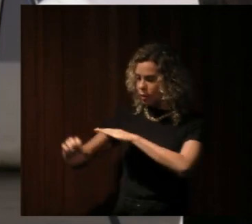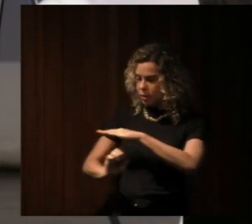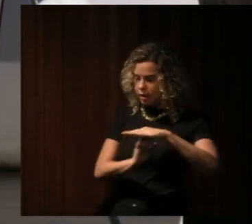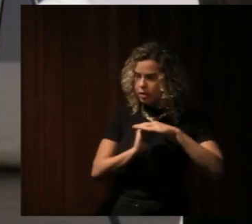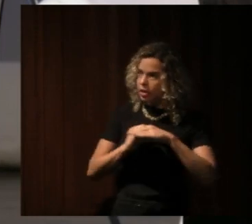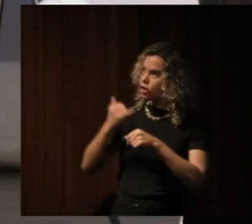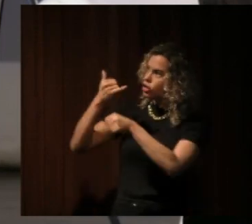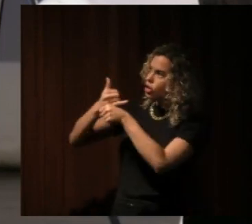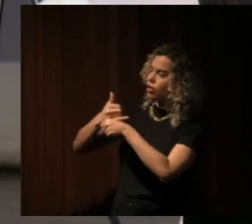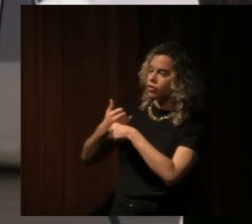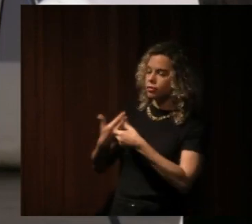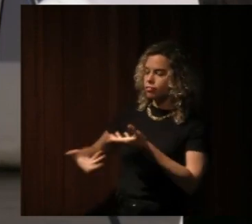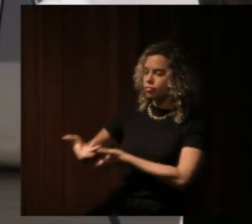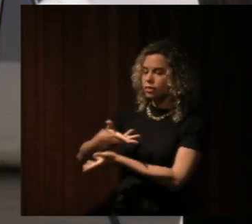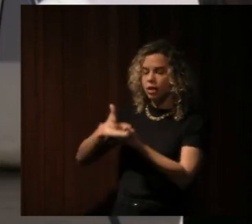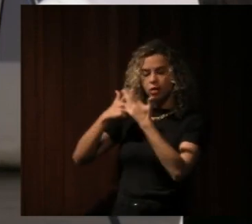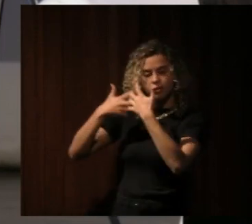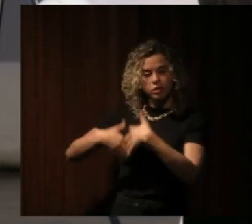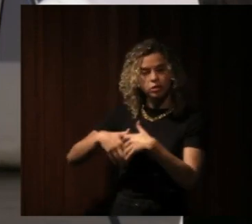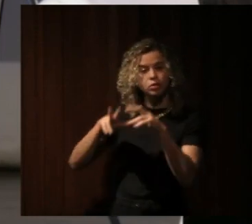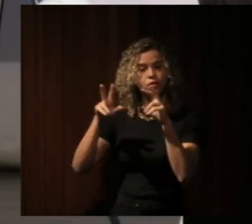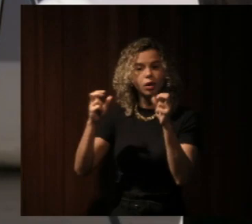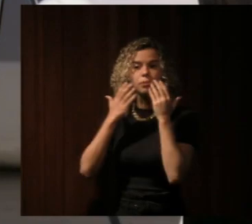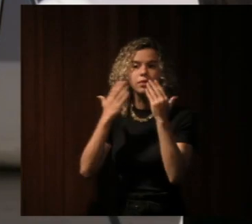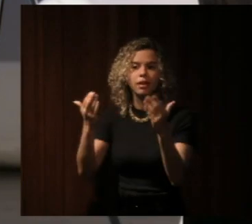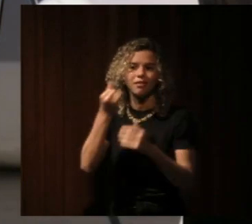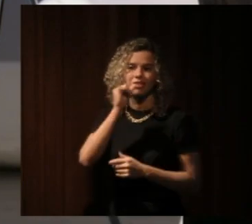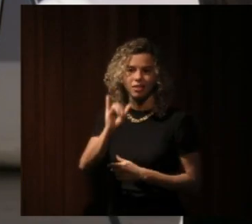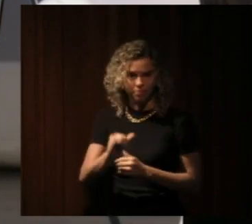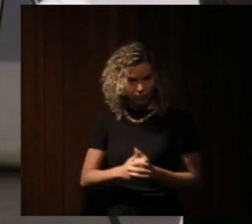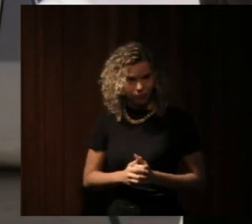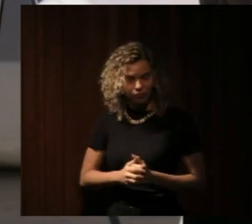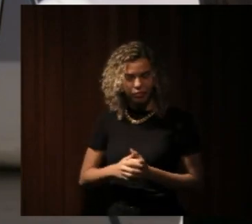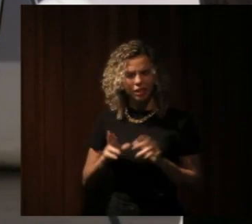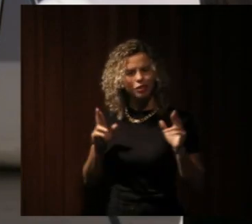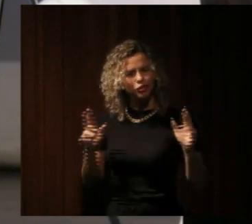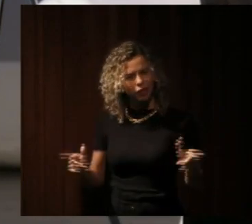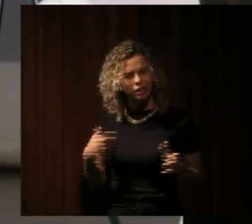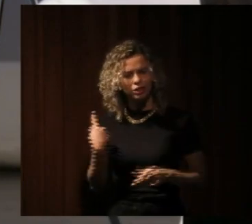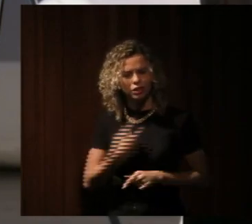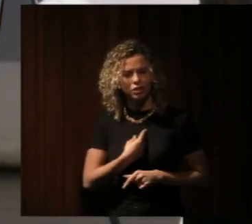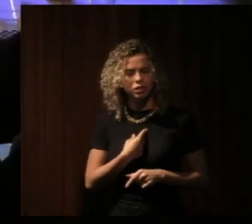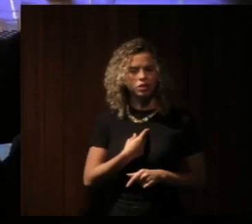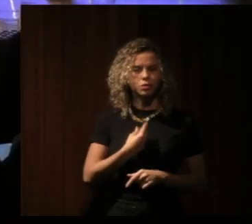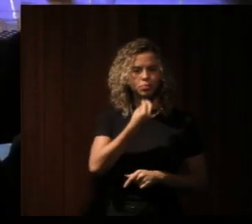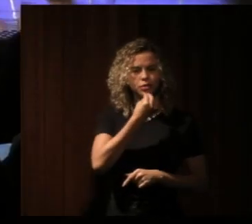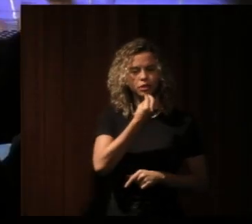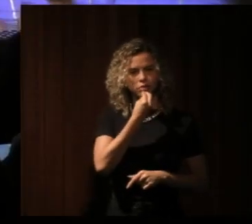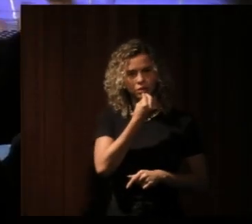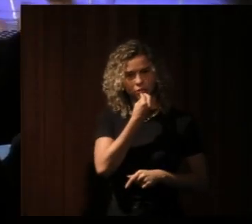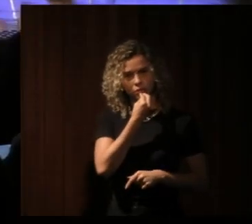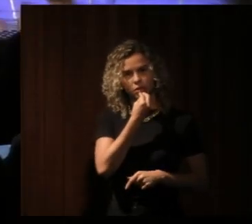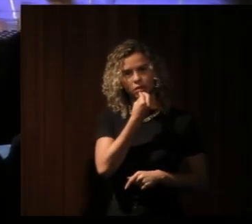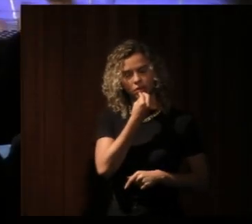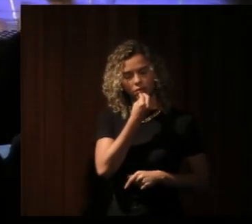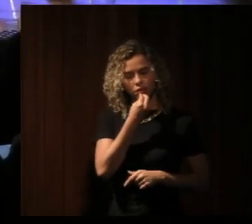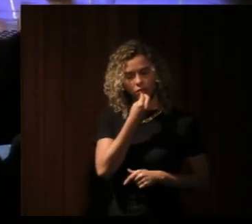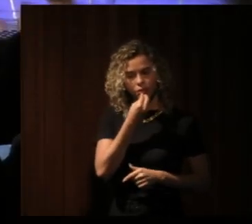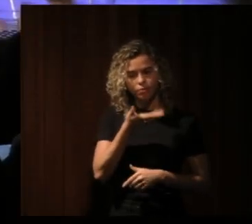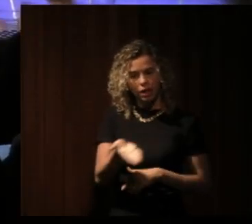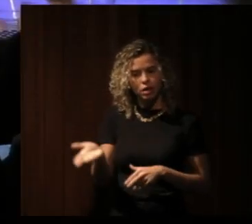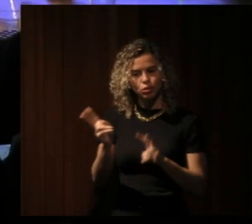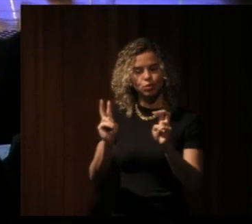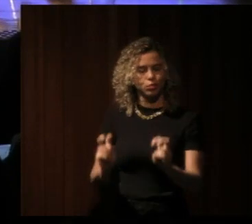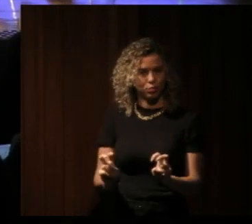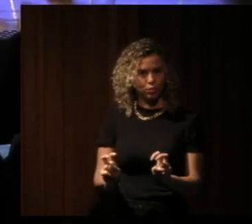chefia pra direção a reflexão sobre eh que diferenças A gente devia ter para olhar para esse tipo de assunto